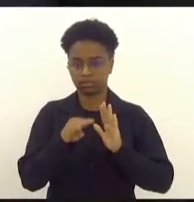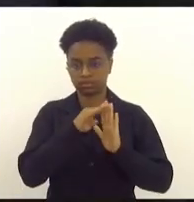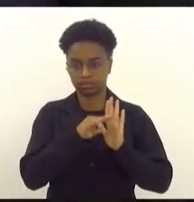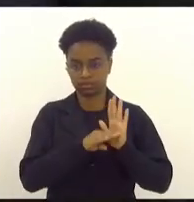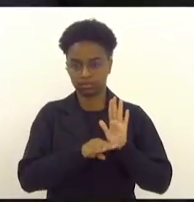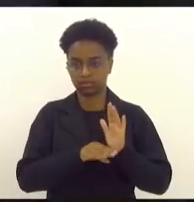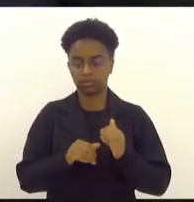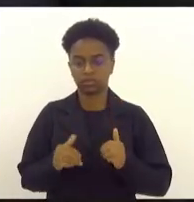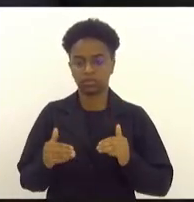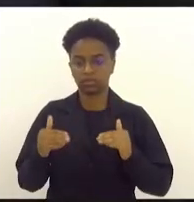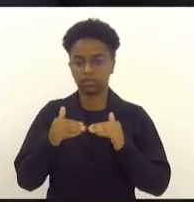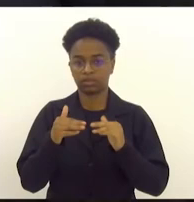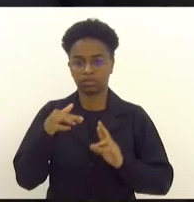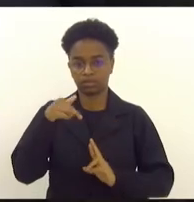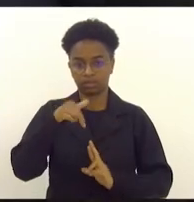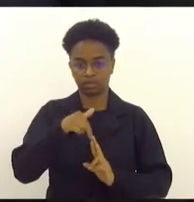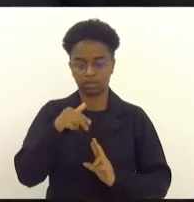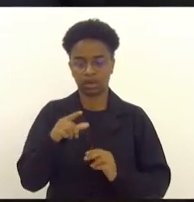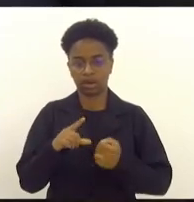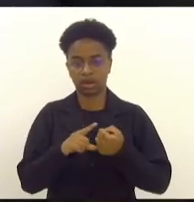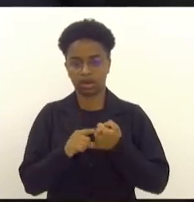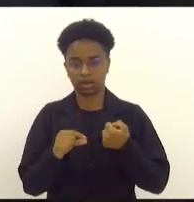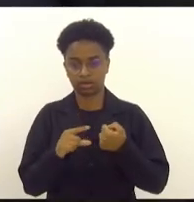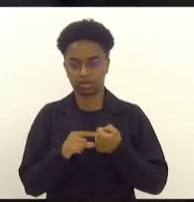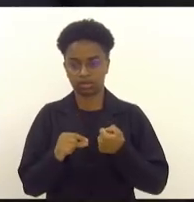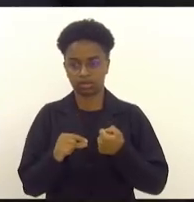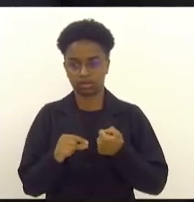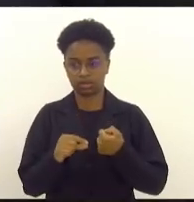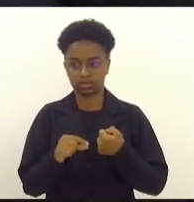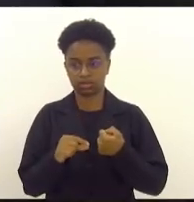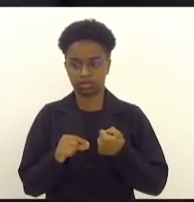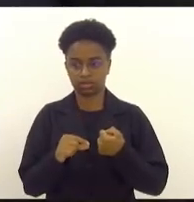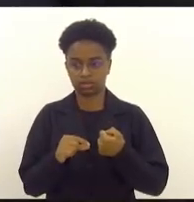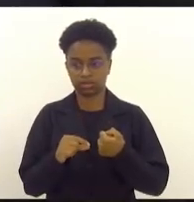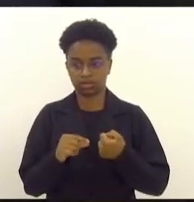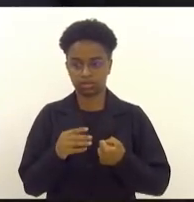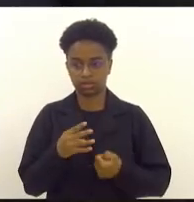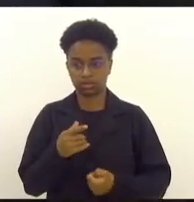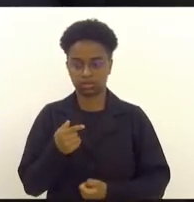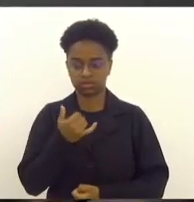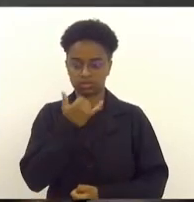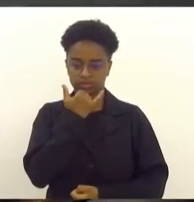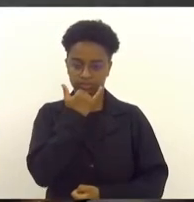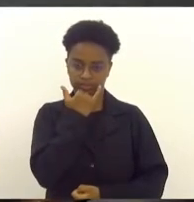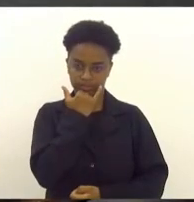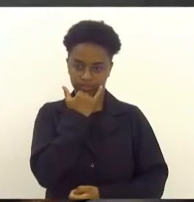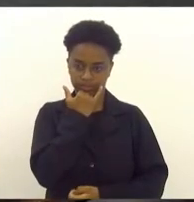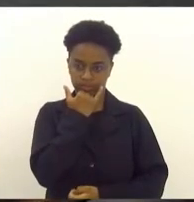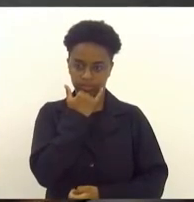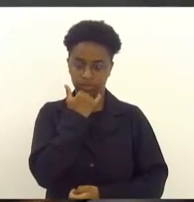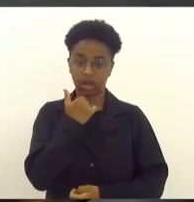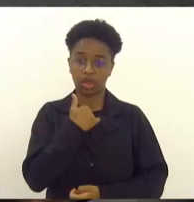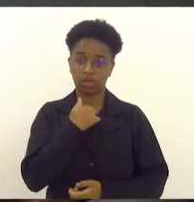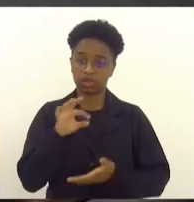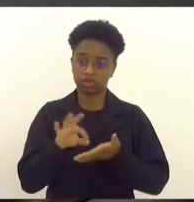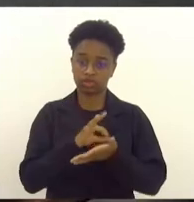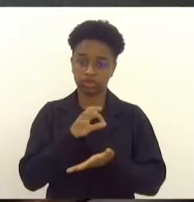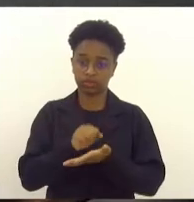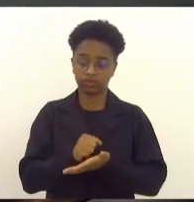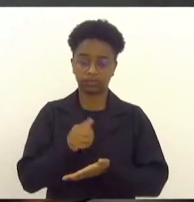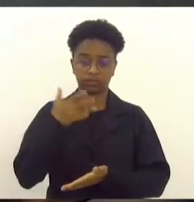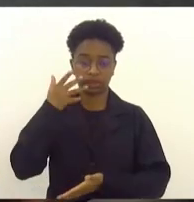dia de acordo com o parágrafo do artigo 47 eu me escrevia por